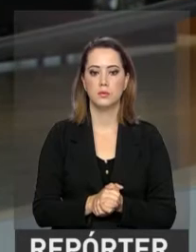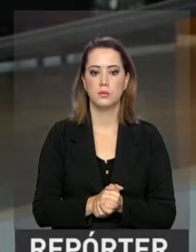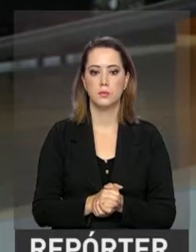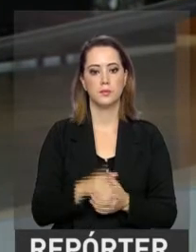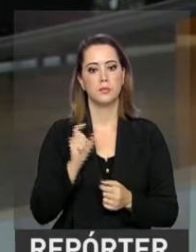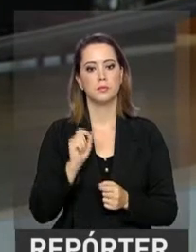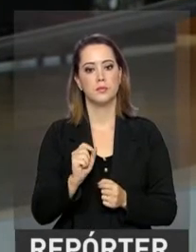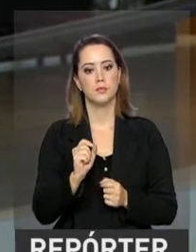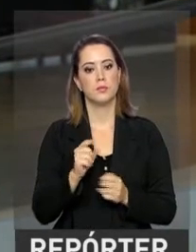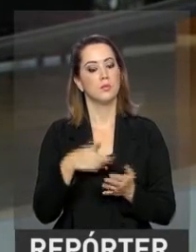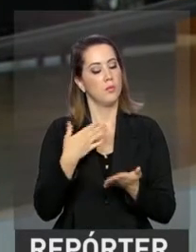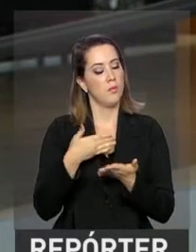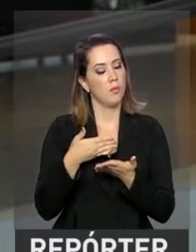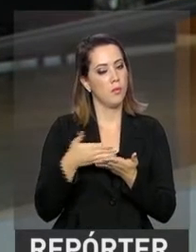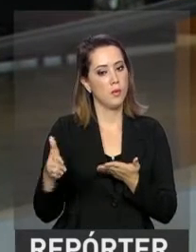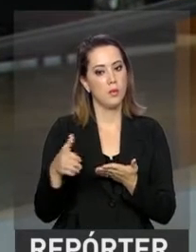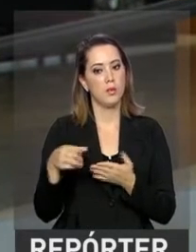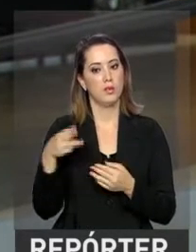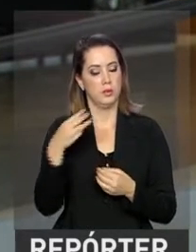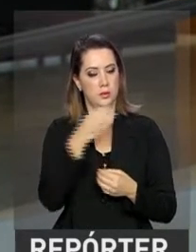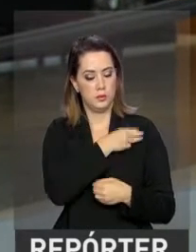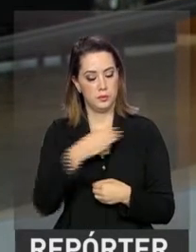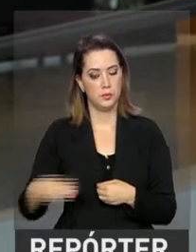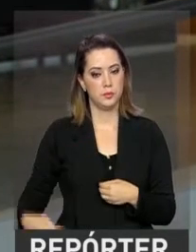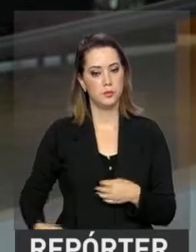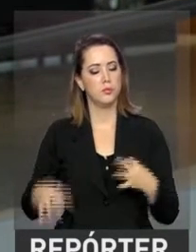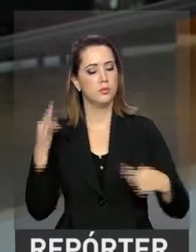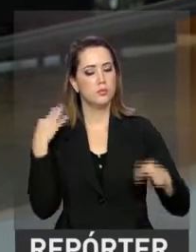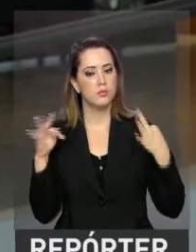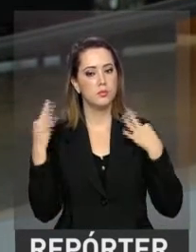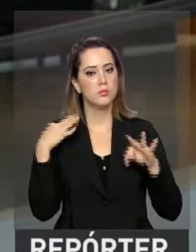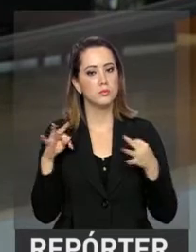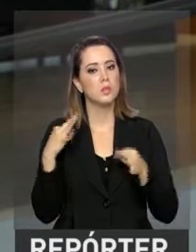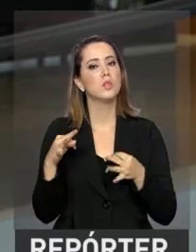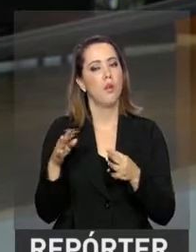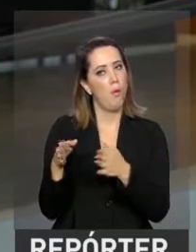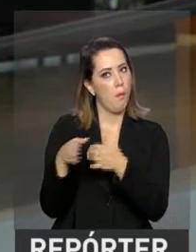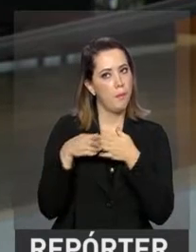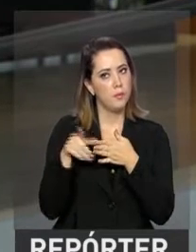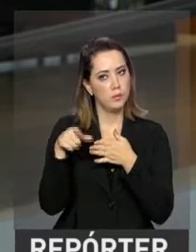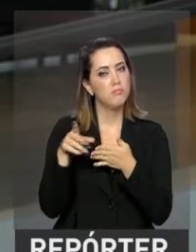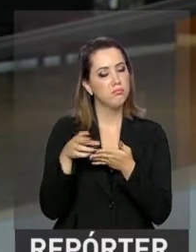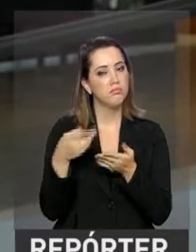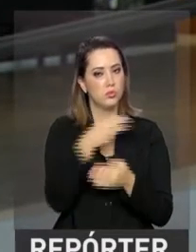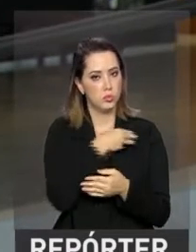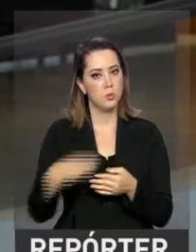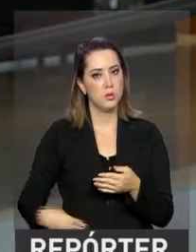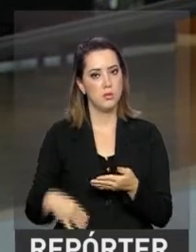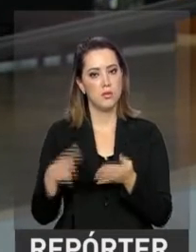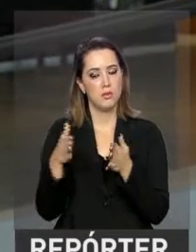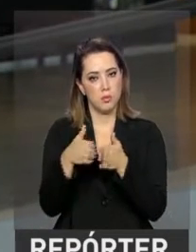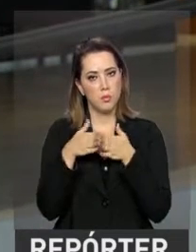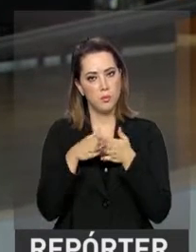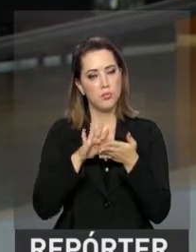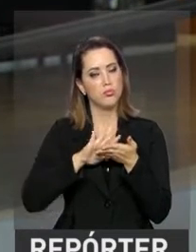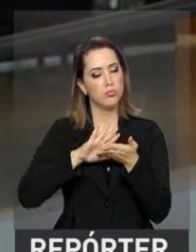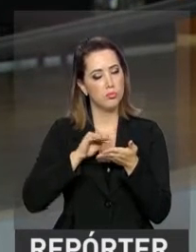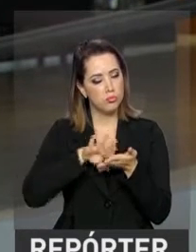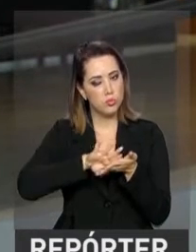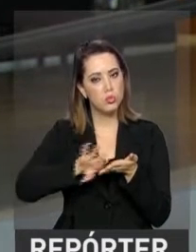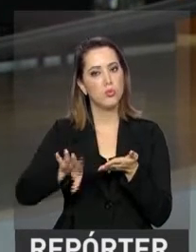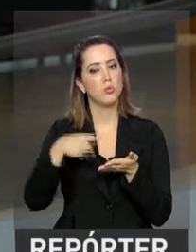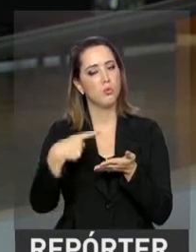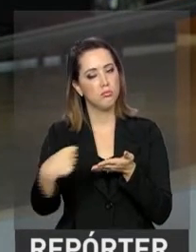ministro do turismo foi publicada a pedido no diário oficial da união desta sexta feira ele havia pedido demissão ontem